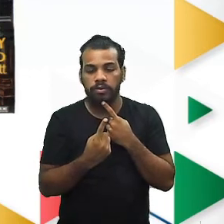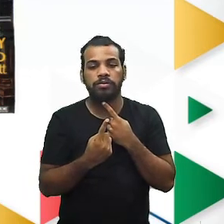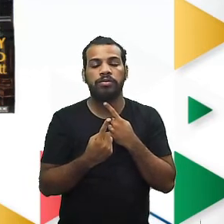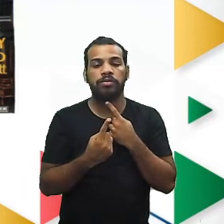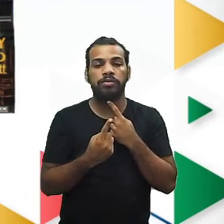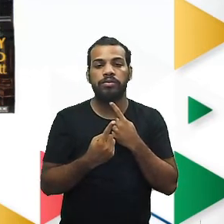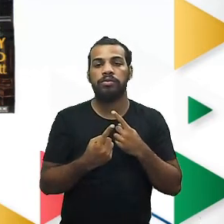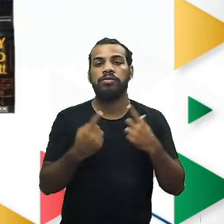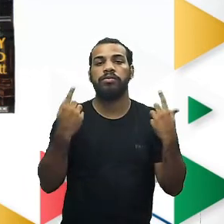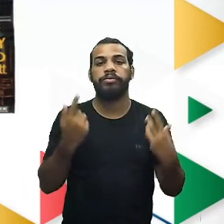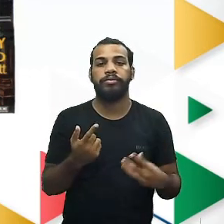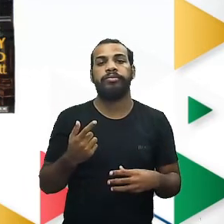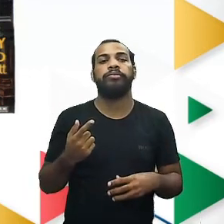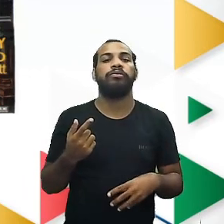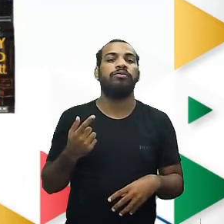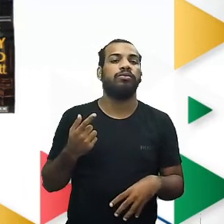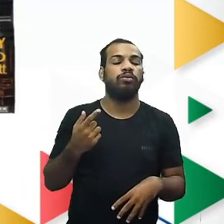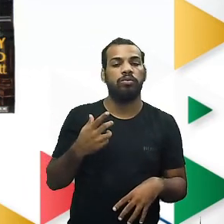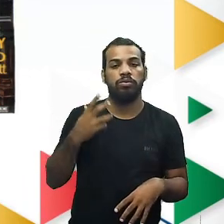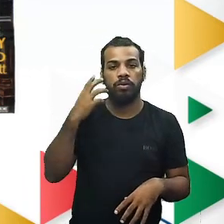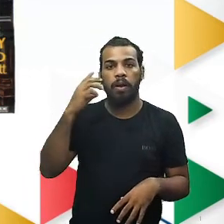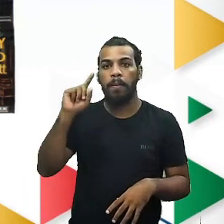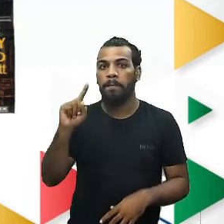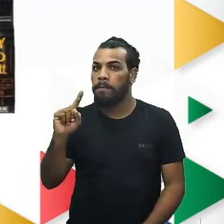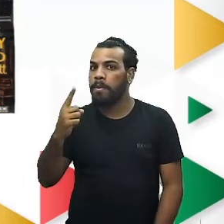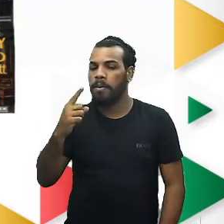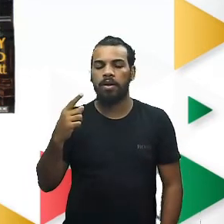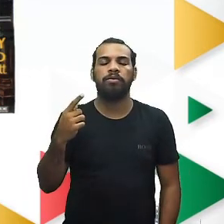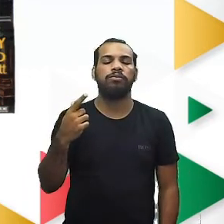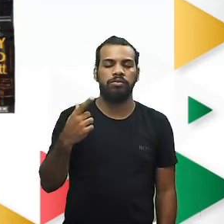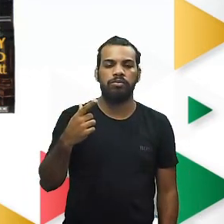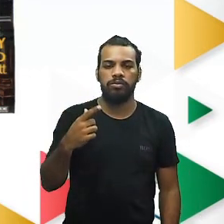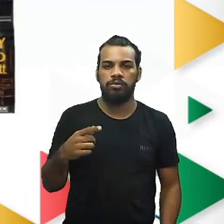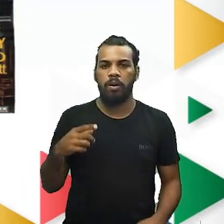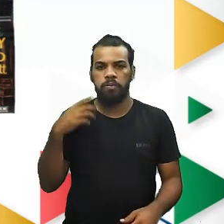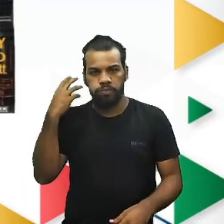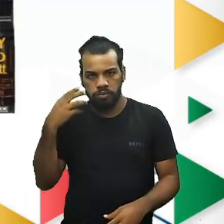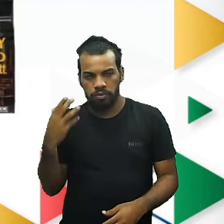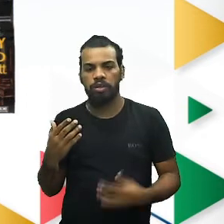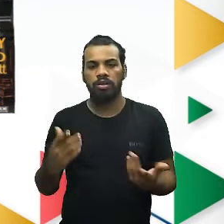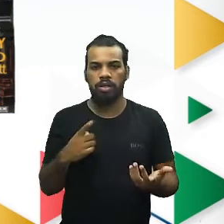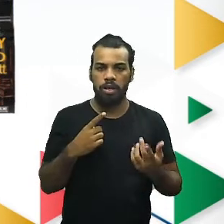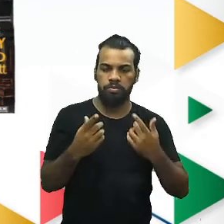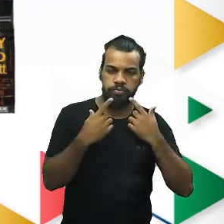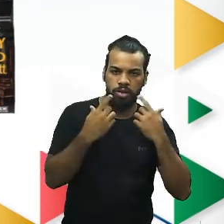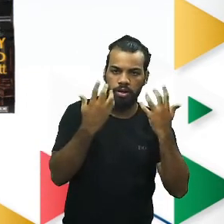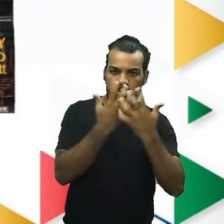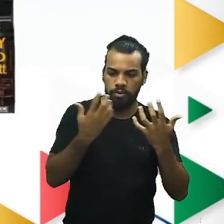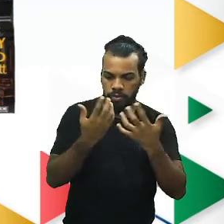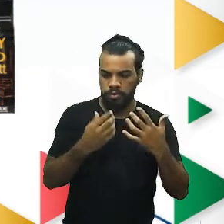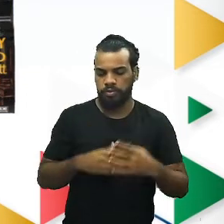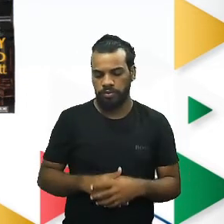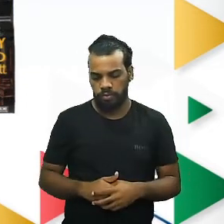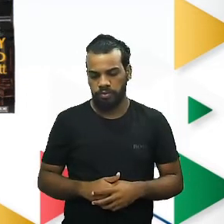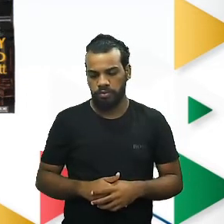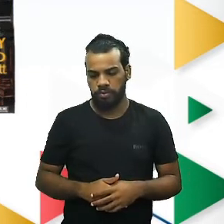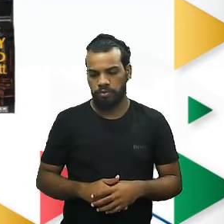o Cantor de Jazz, né? Então foi considerado o primeiro musical, porque tinha música, né? Tinha canto, além dos diálogos.